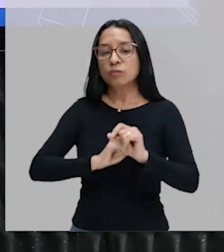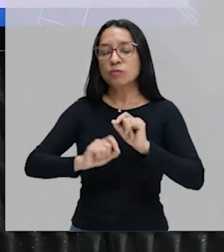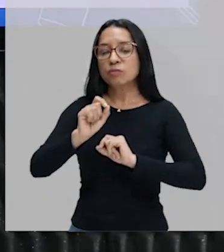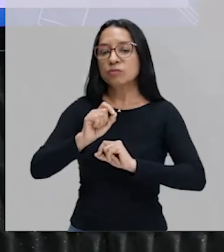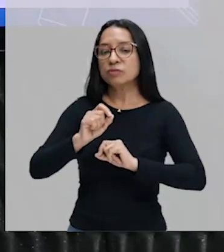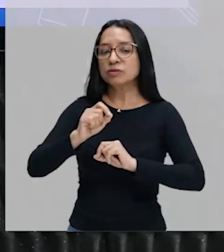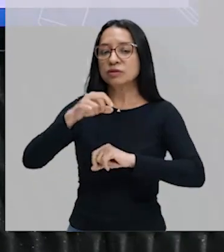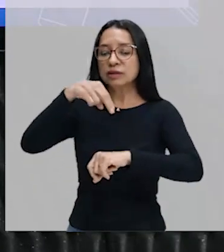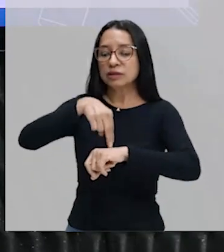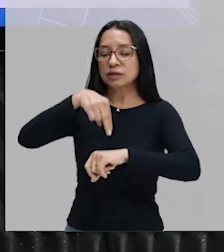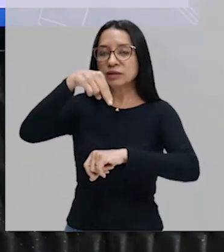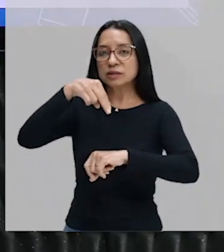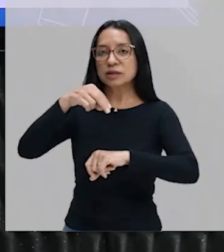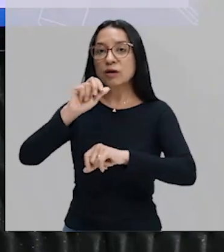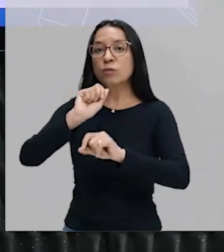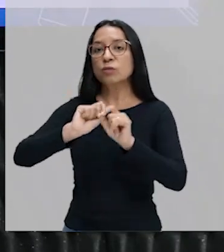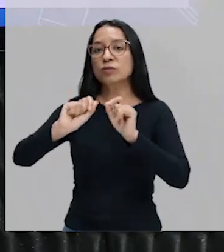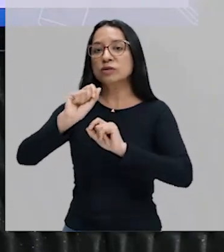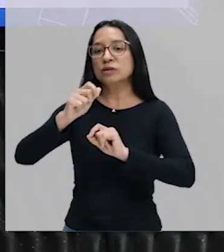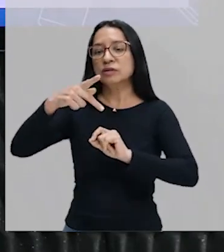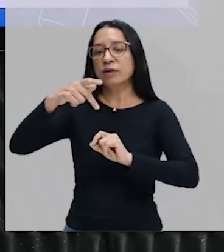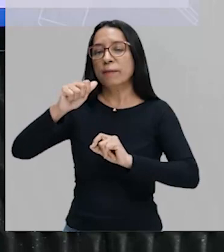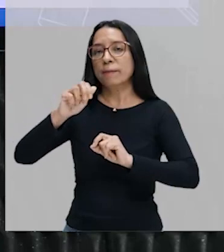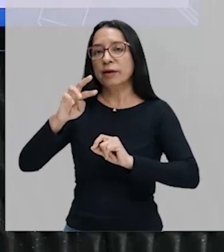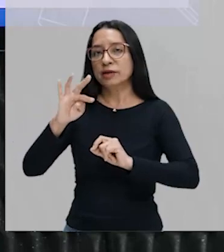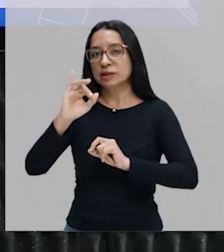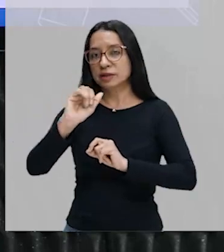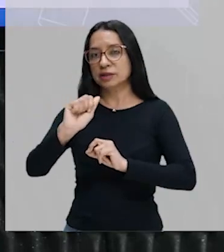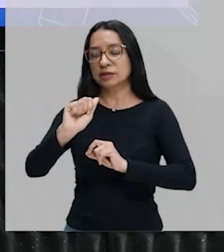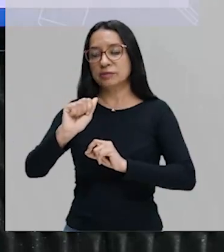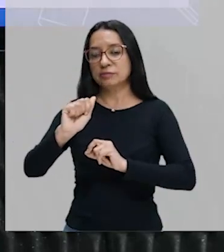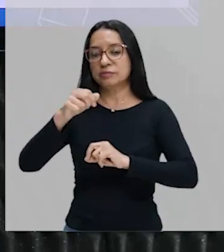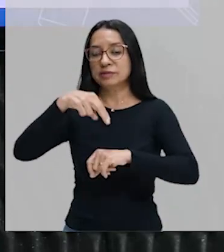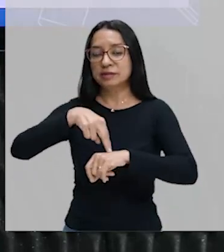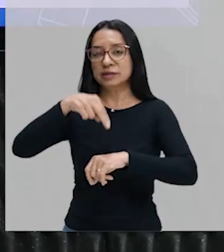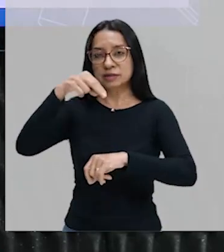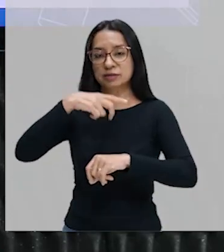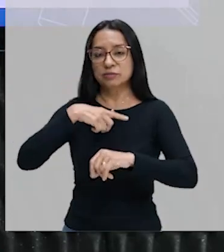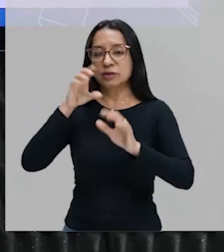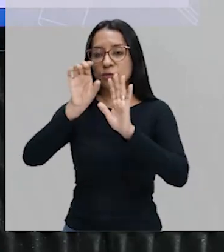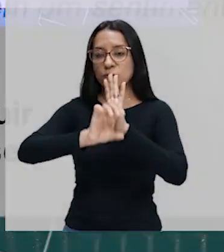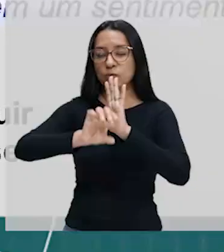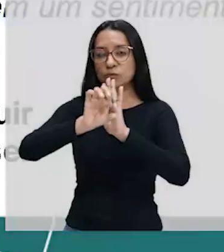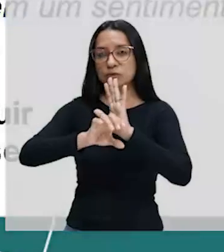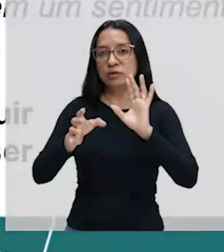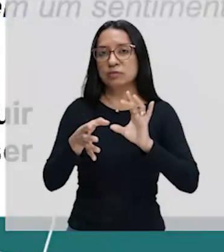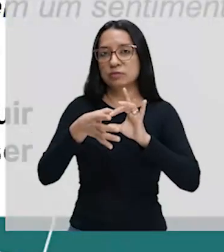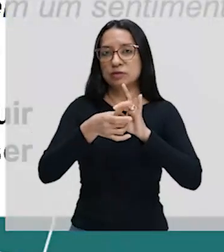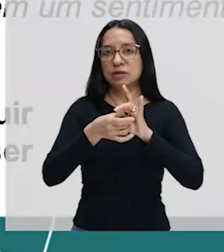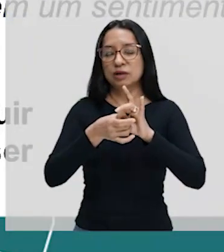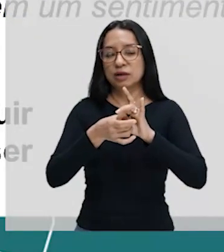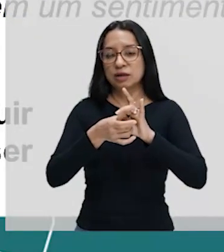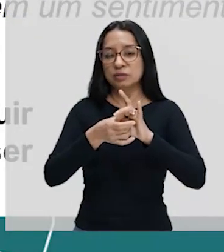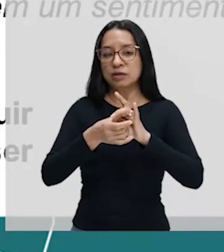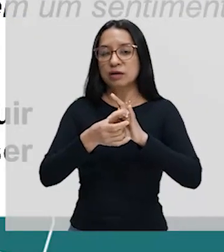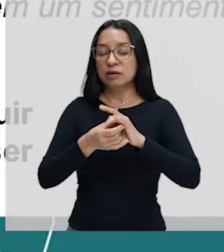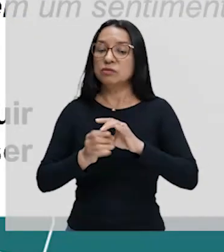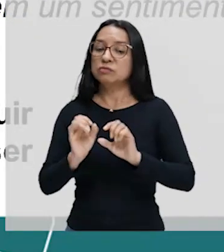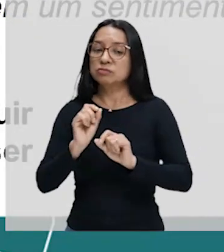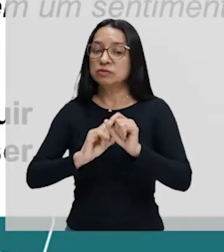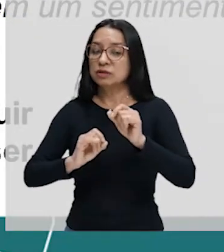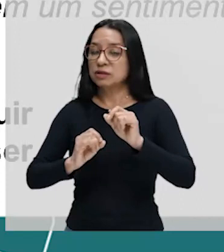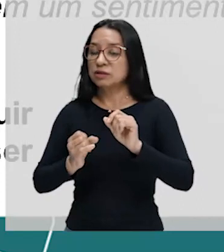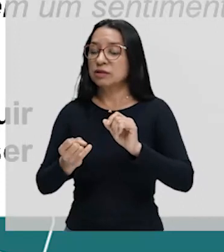o que é pátria? Muito simples, gente, tá? Nação, ela vai ter o seu conceito aí ligado, tá certo? À identidade,